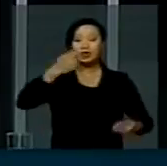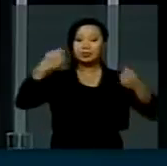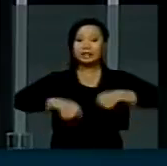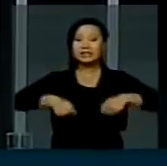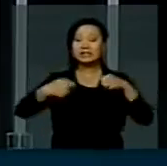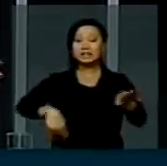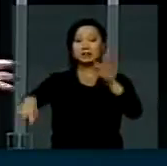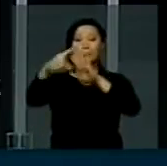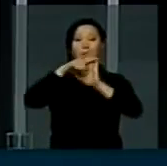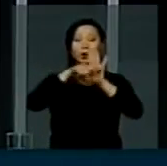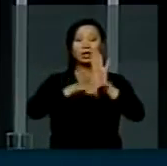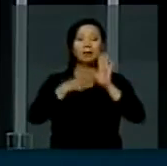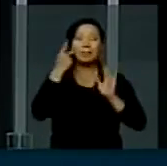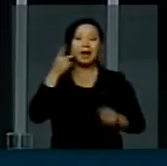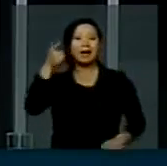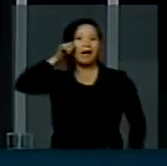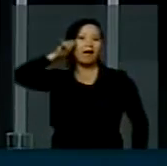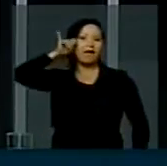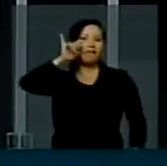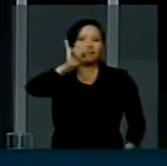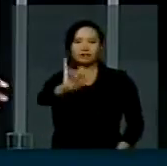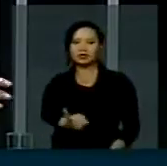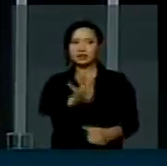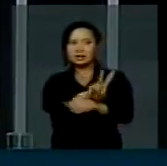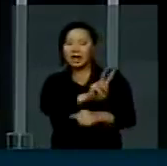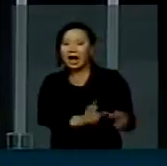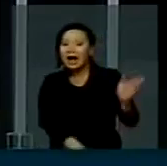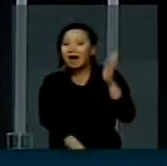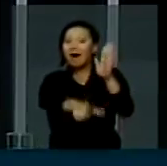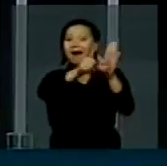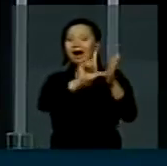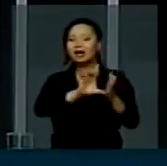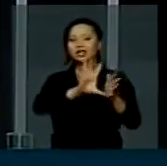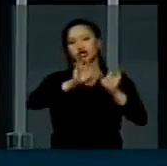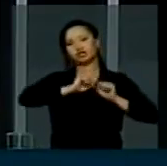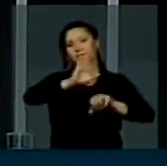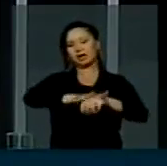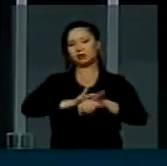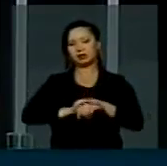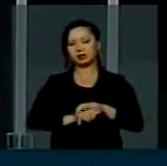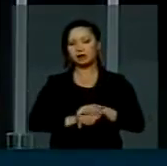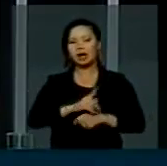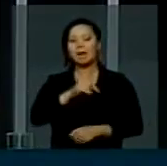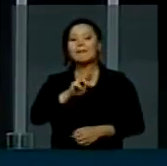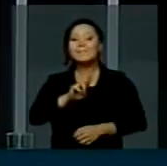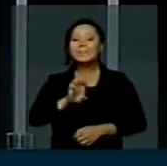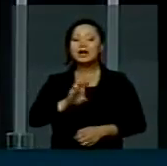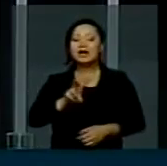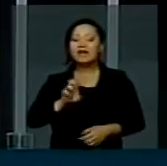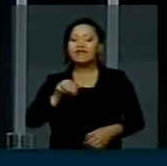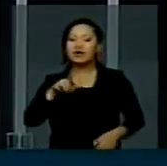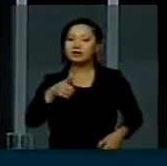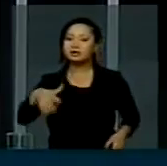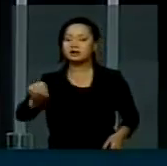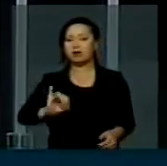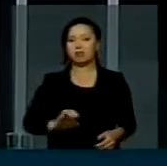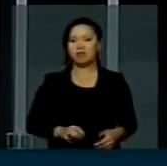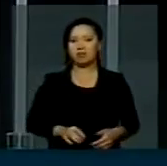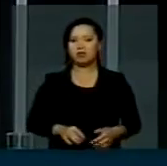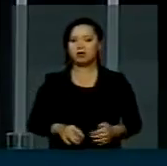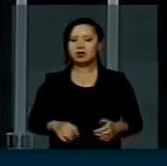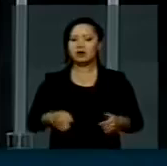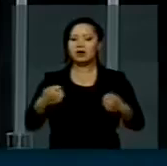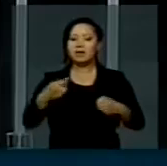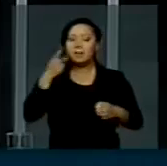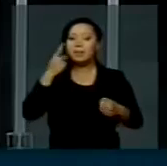inadmissível que a Defesa Civil do Ministério da Integração possa ter uma ação corretiva, possa ter uma ação de